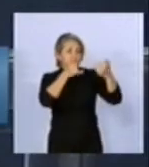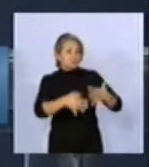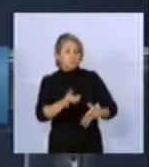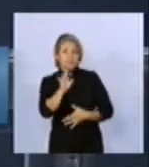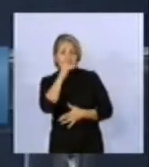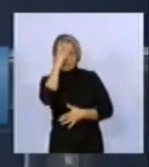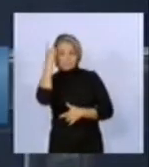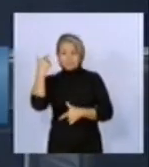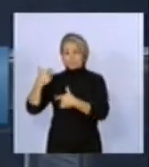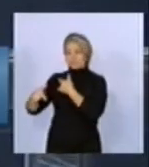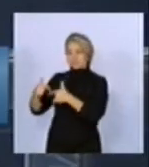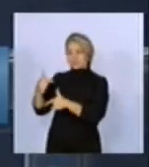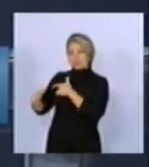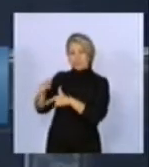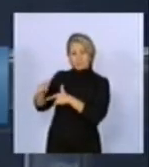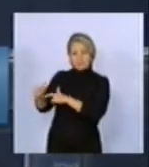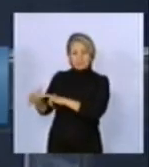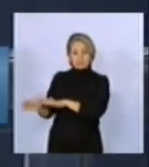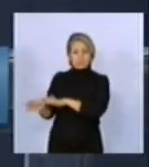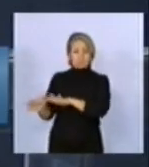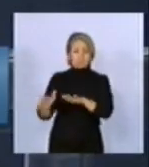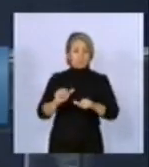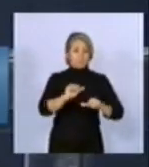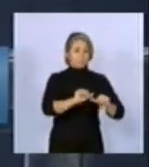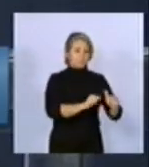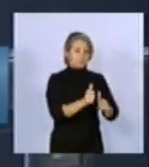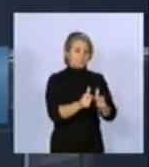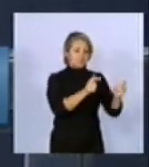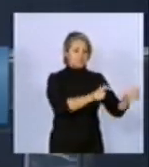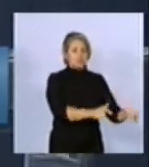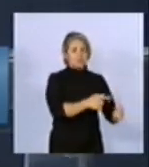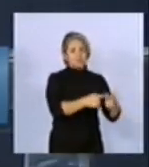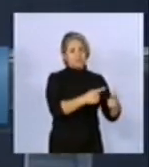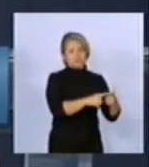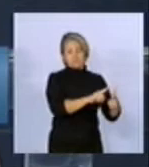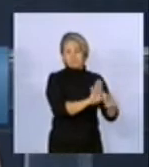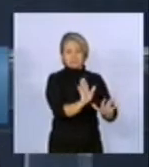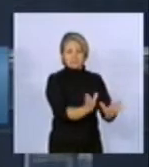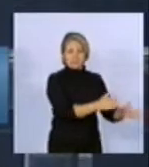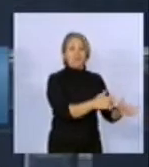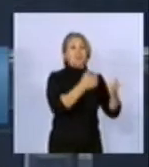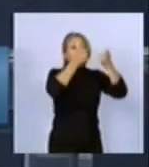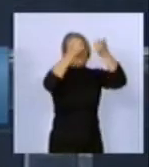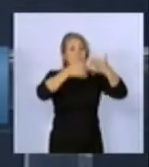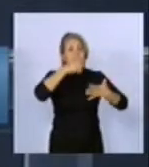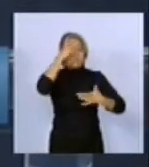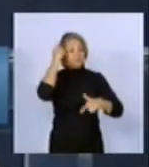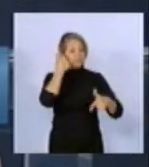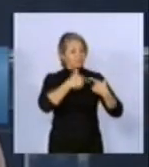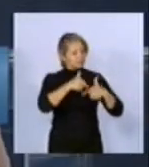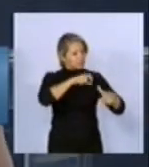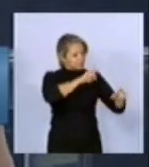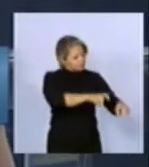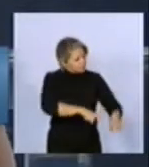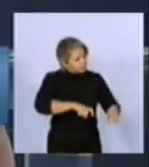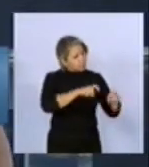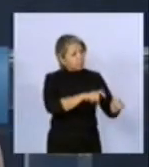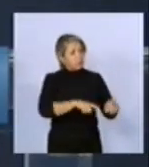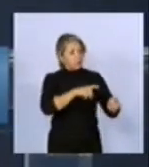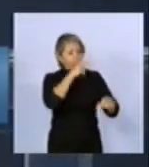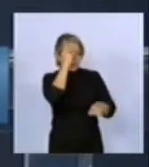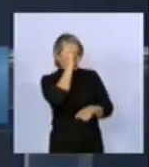Trabalhador tá saindo do setor pela mecanização e pelas problemáticas eu falo do agricultor é o nosso